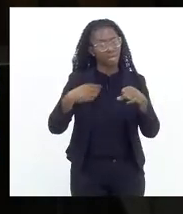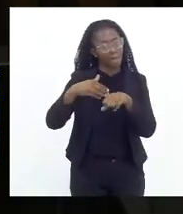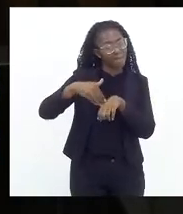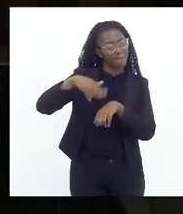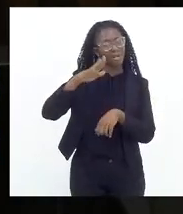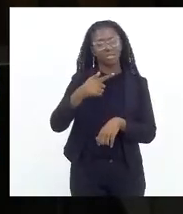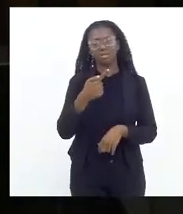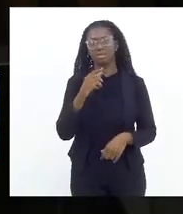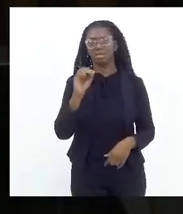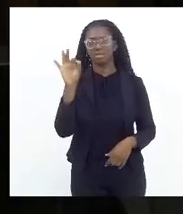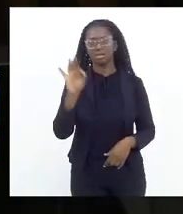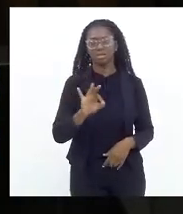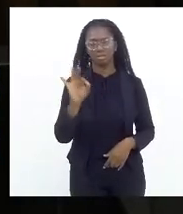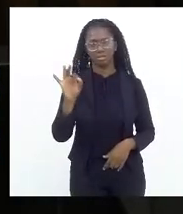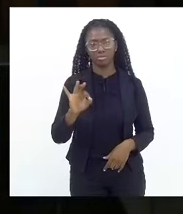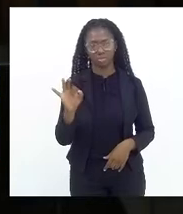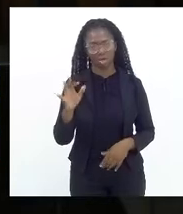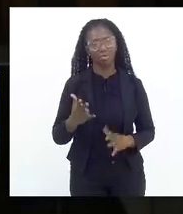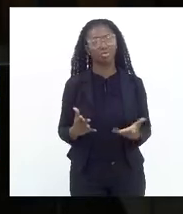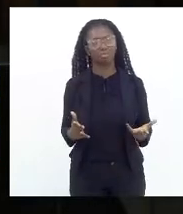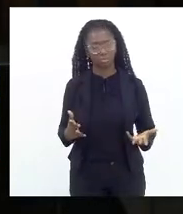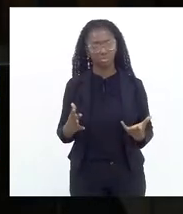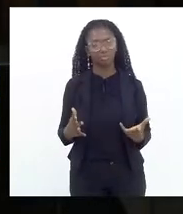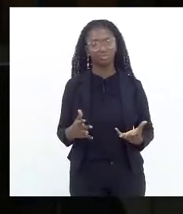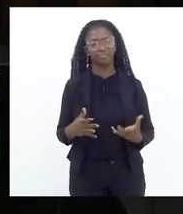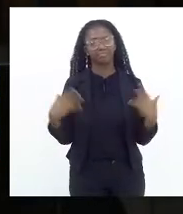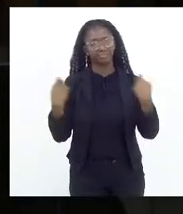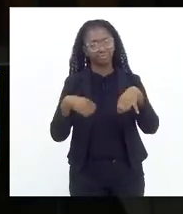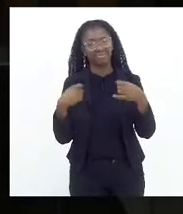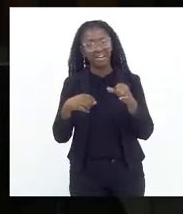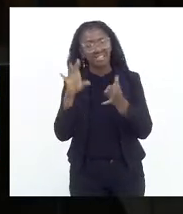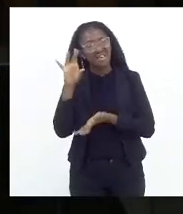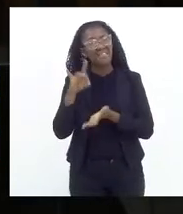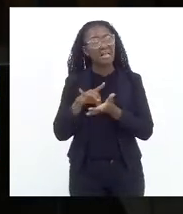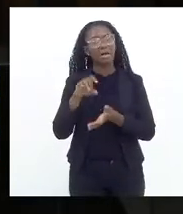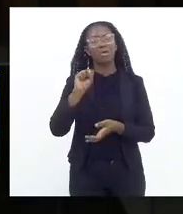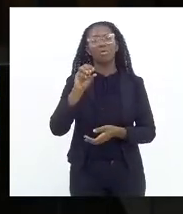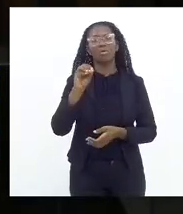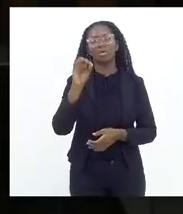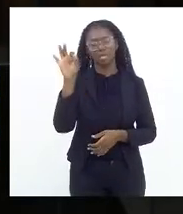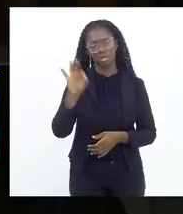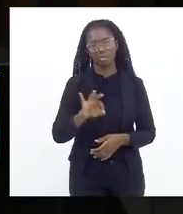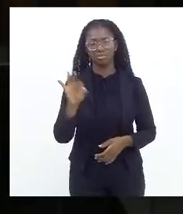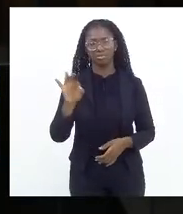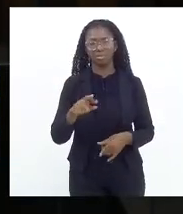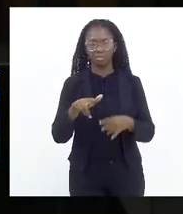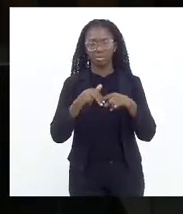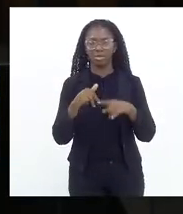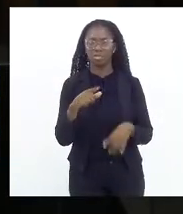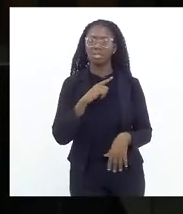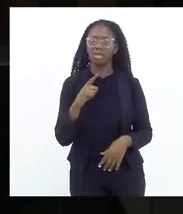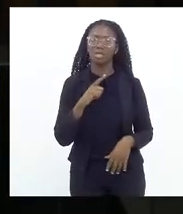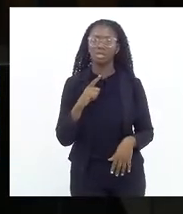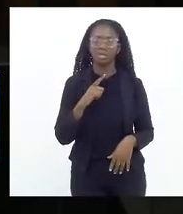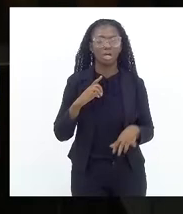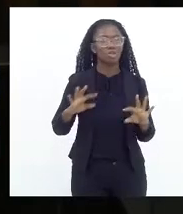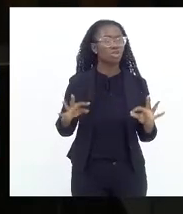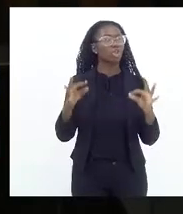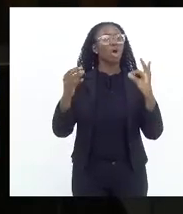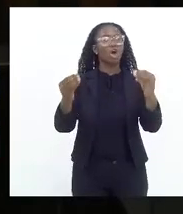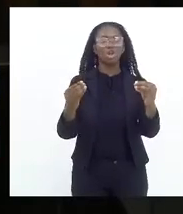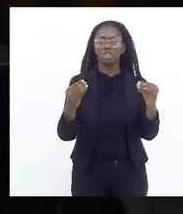70%. Preferencialmente, chegar a 80%. Porque é quando você passa a ter uma espécie de imunidade